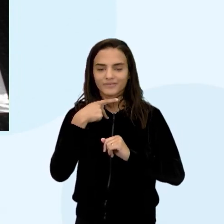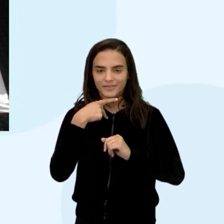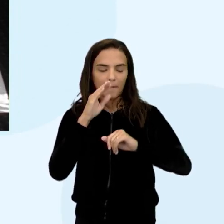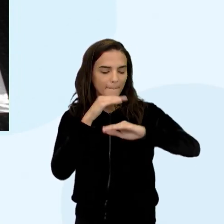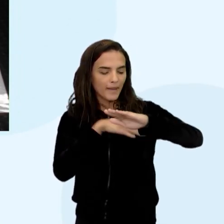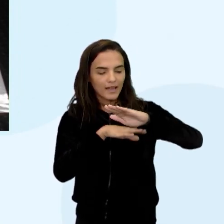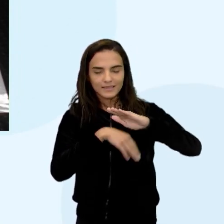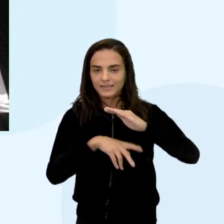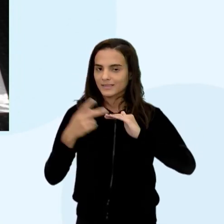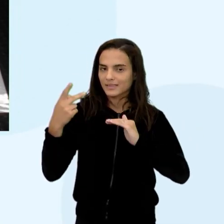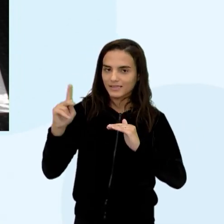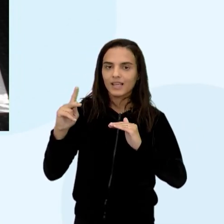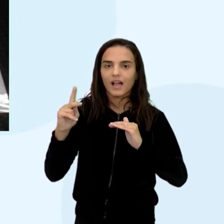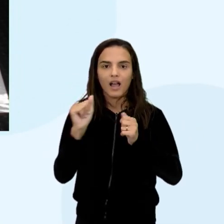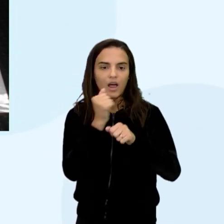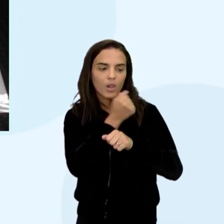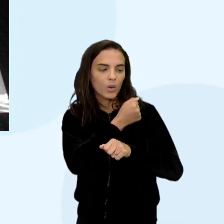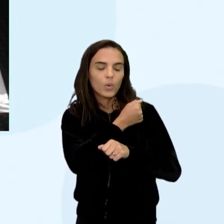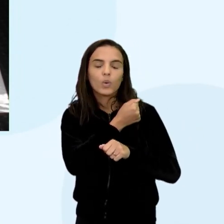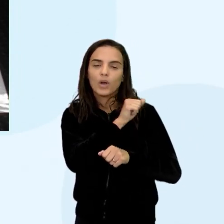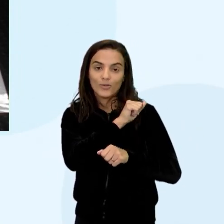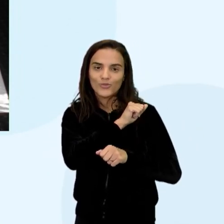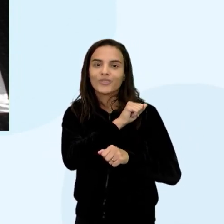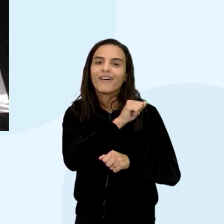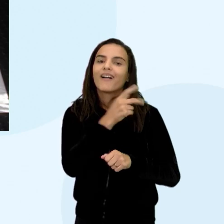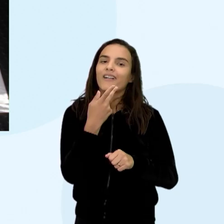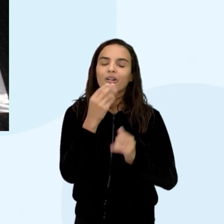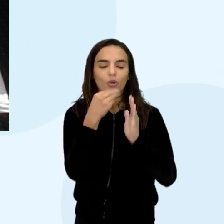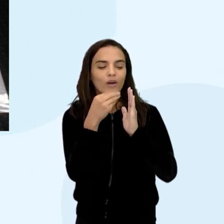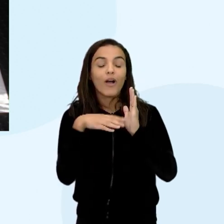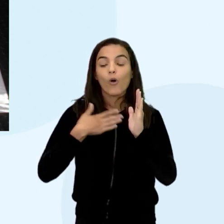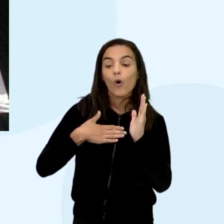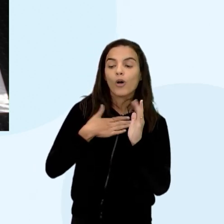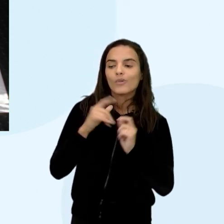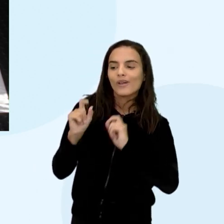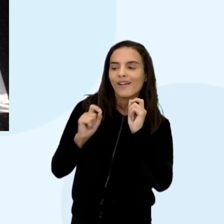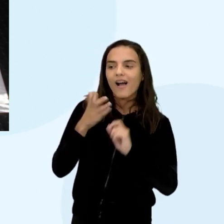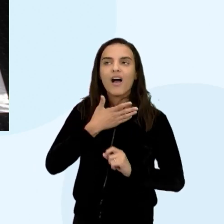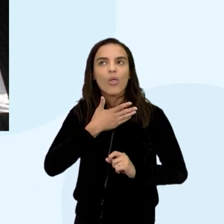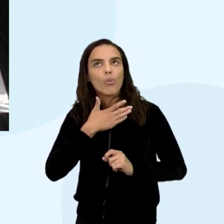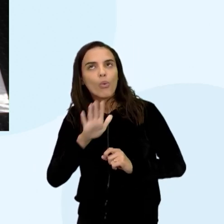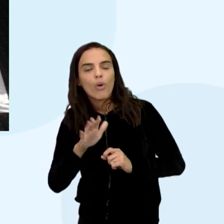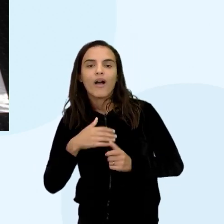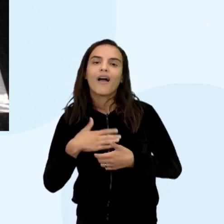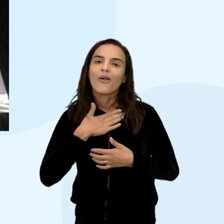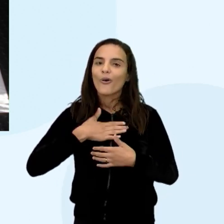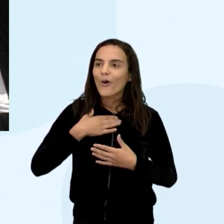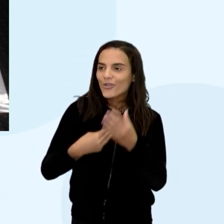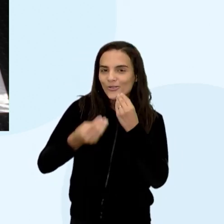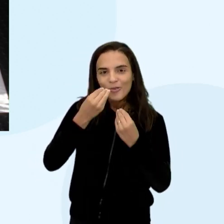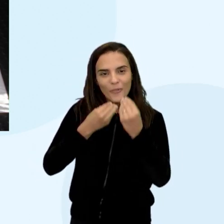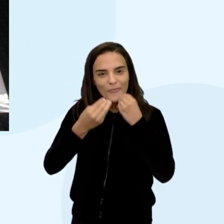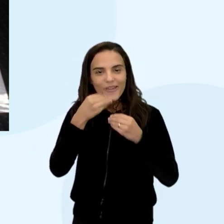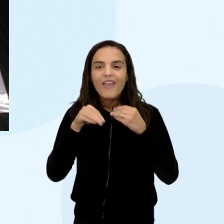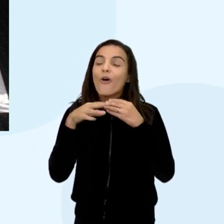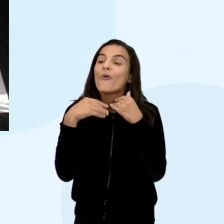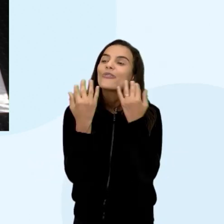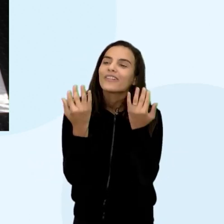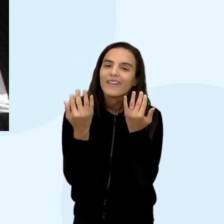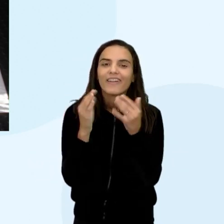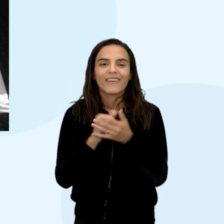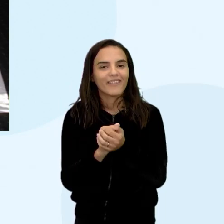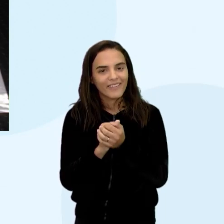desse aluno, ele vai colocar lá o que ele gosta, o que ele não gosta, ele coloca, ele gosta de comer, qual time que